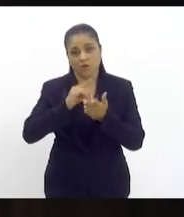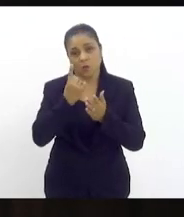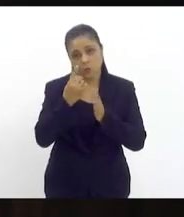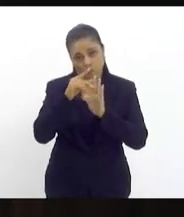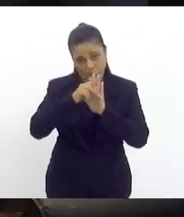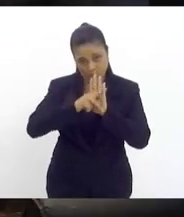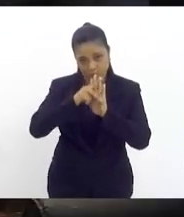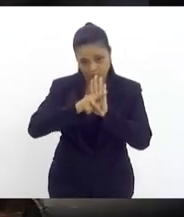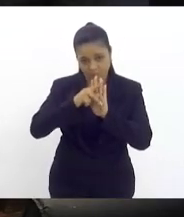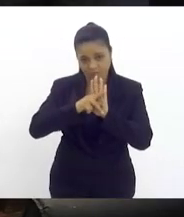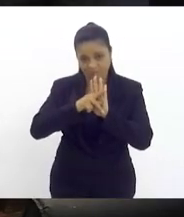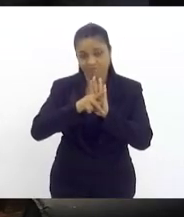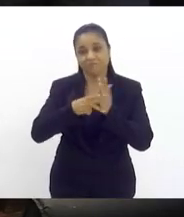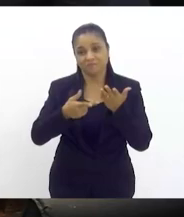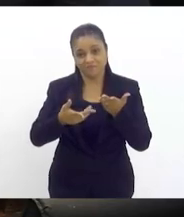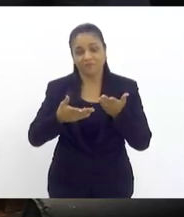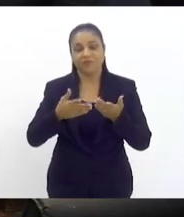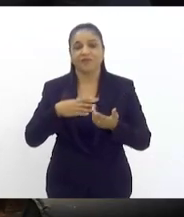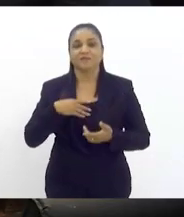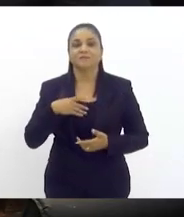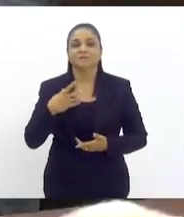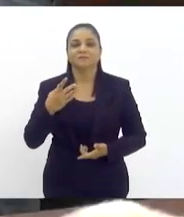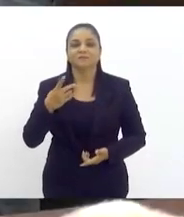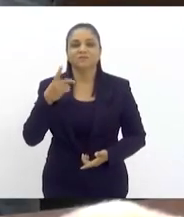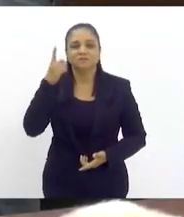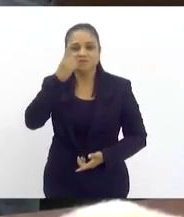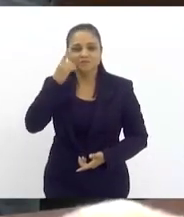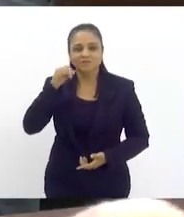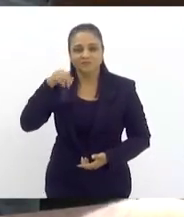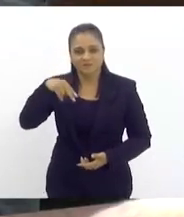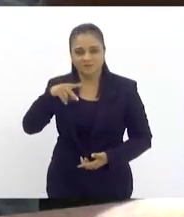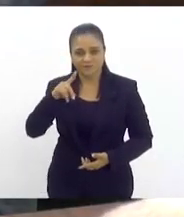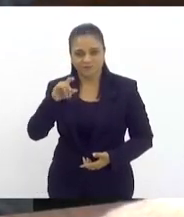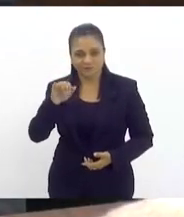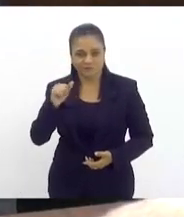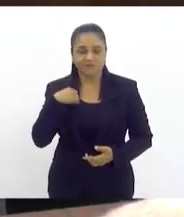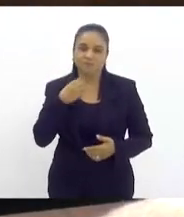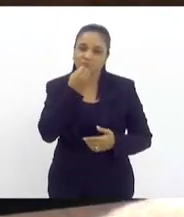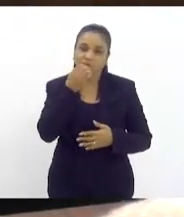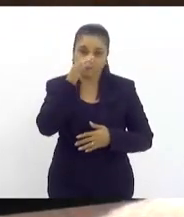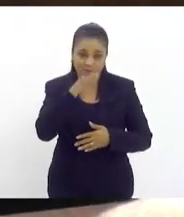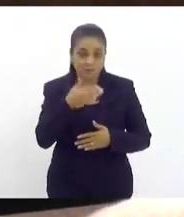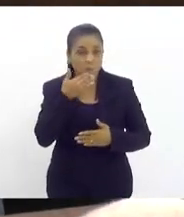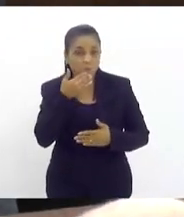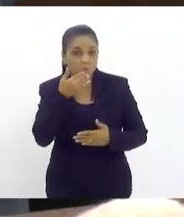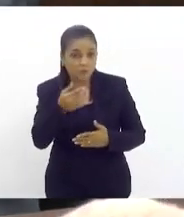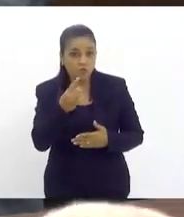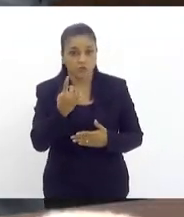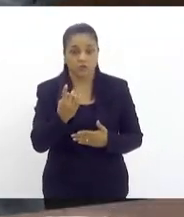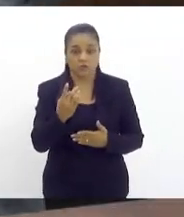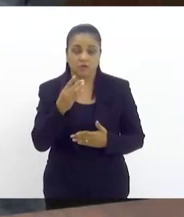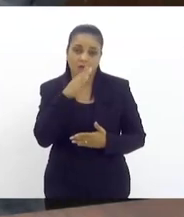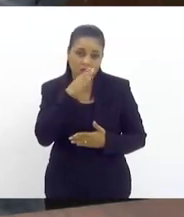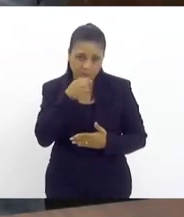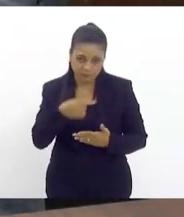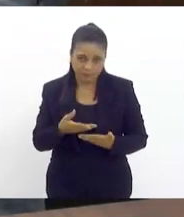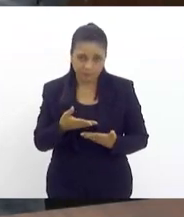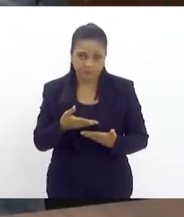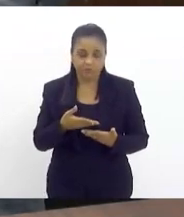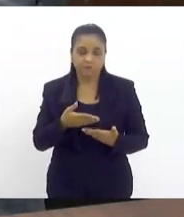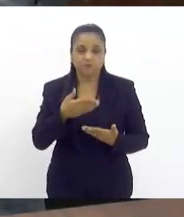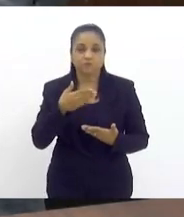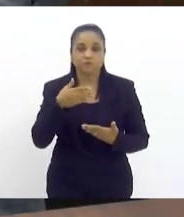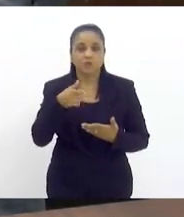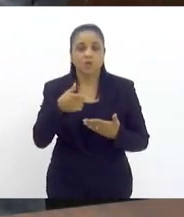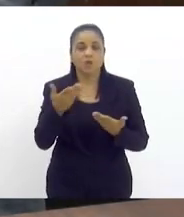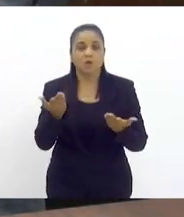Índia Armelau. Não vou demorar, não. Olha só. Boa tarde para todos novamente. Eu só queria fazer um pedido. Esse ato